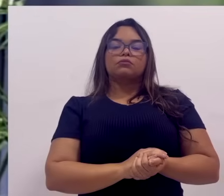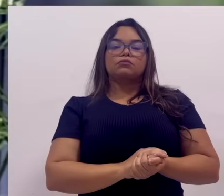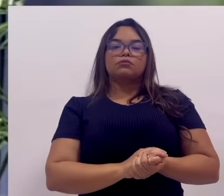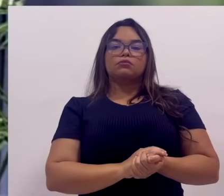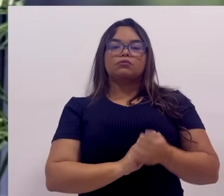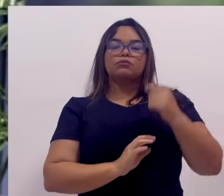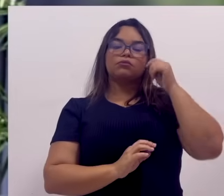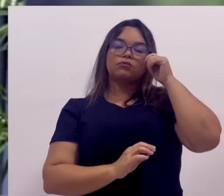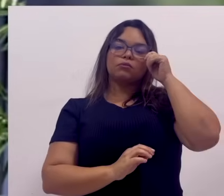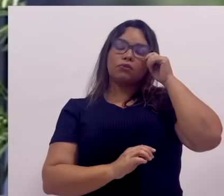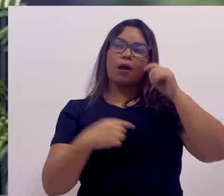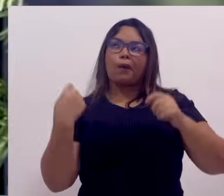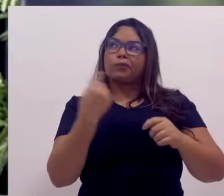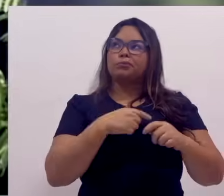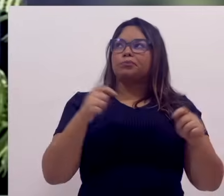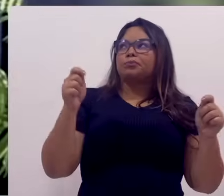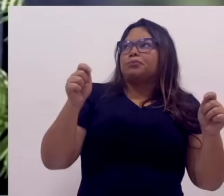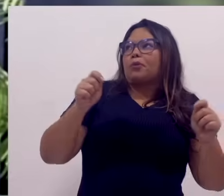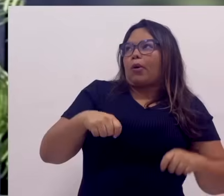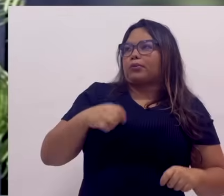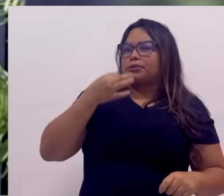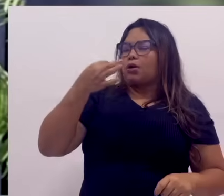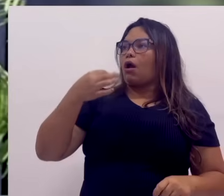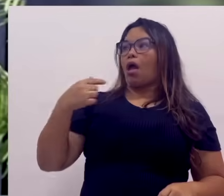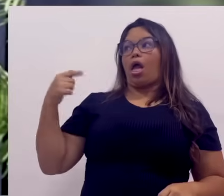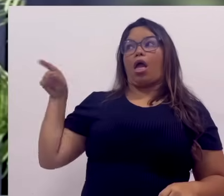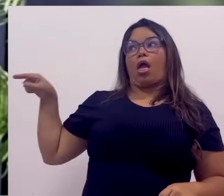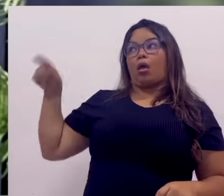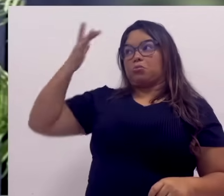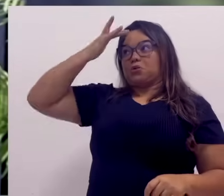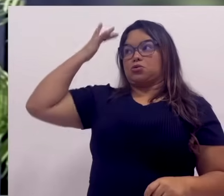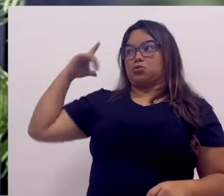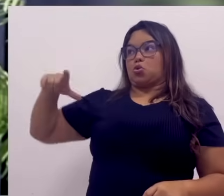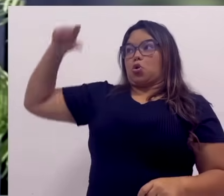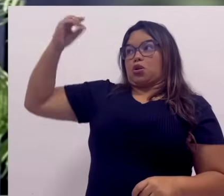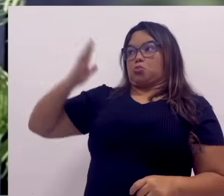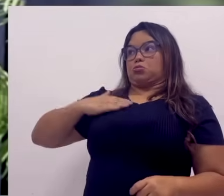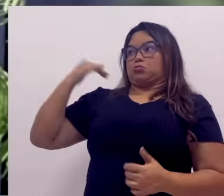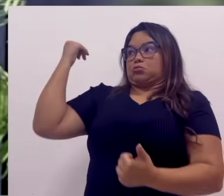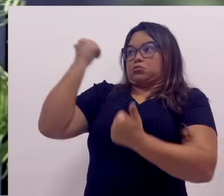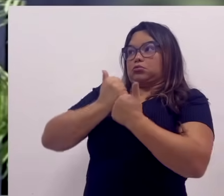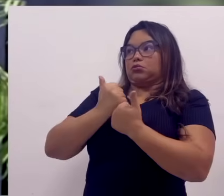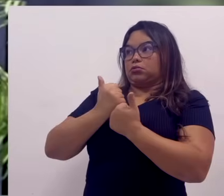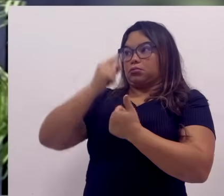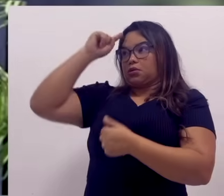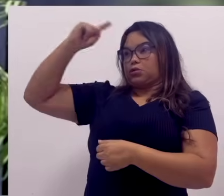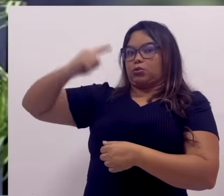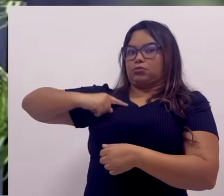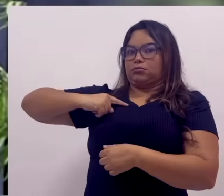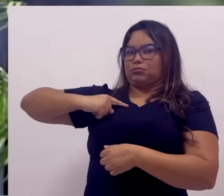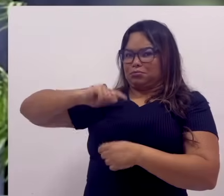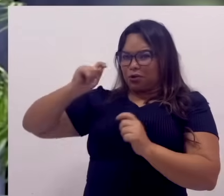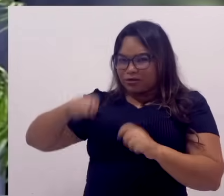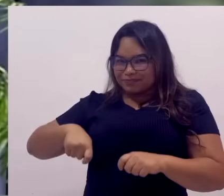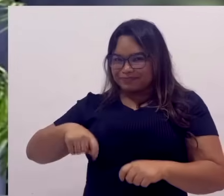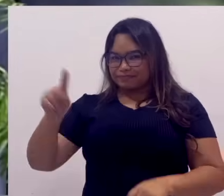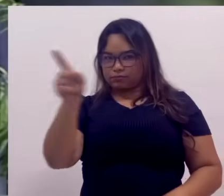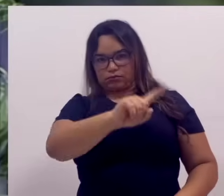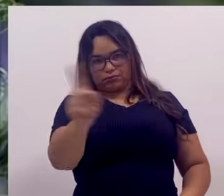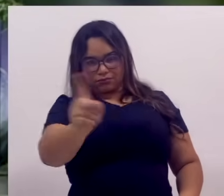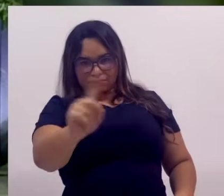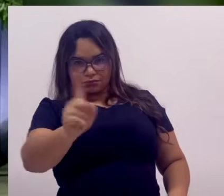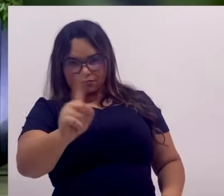cremos. Vamos poder dizer, ele decidiu por mim? Sim ou não?